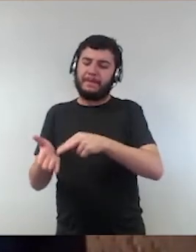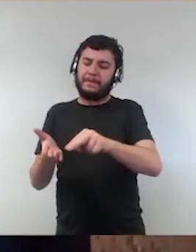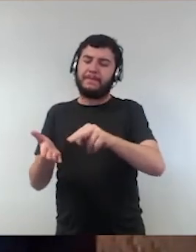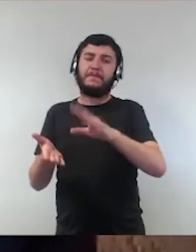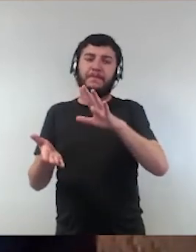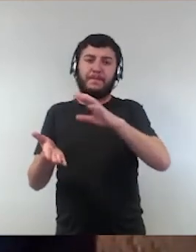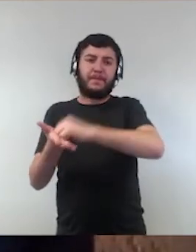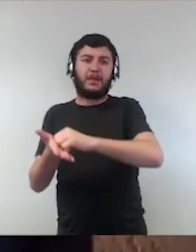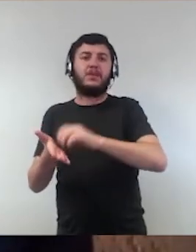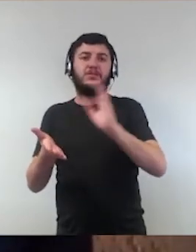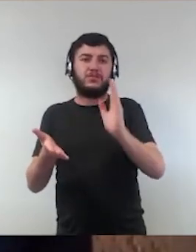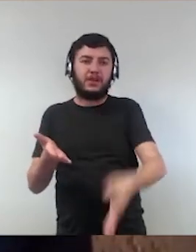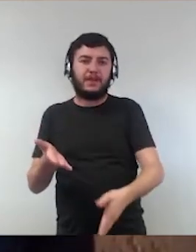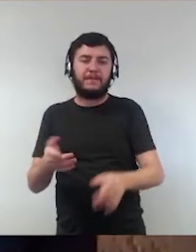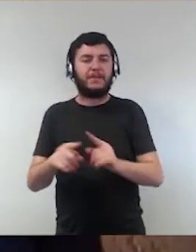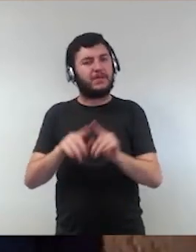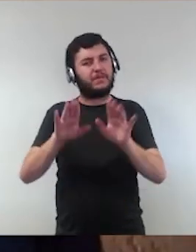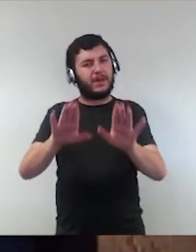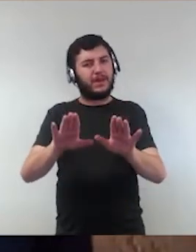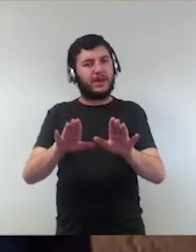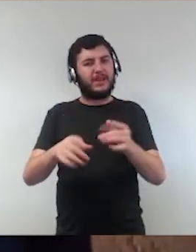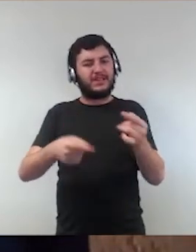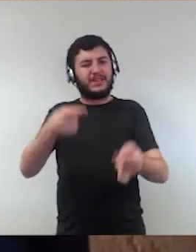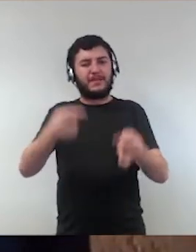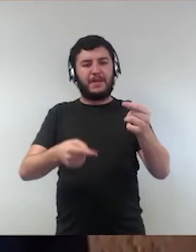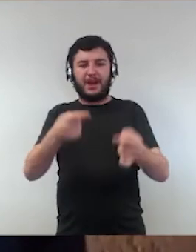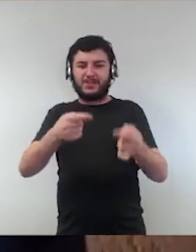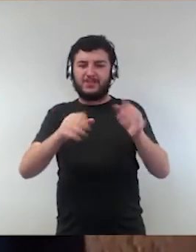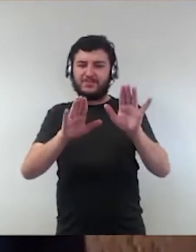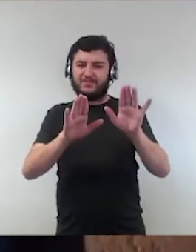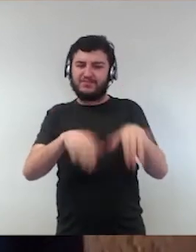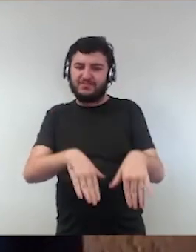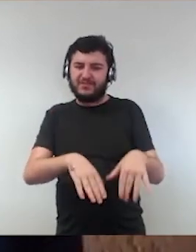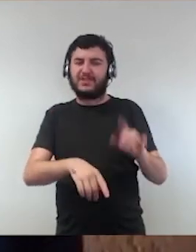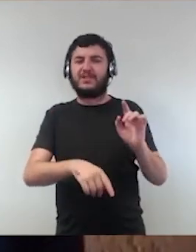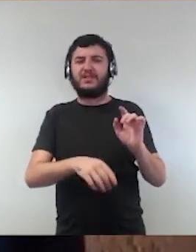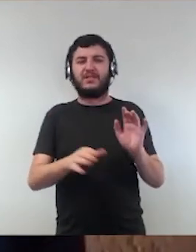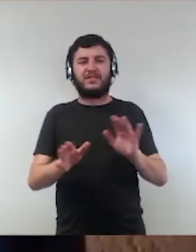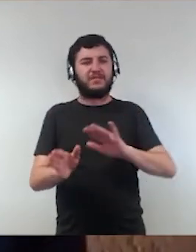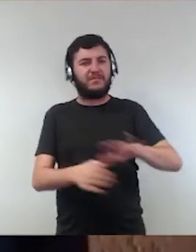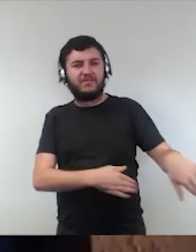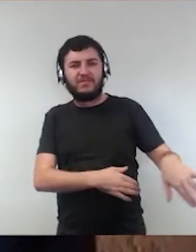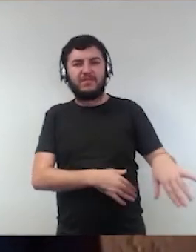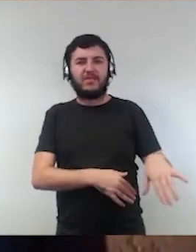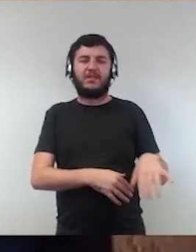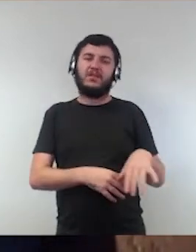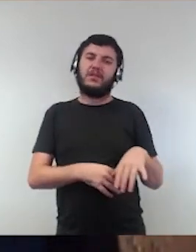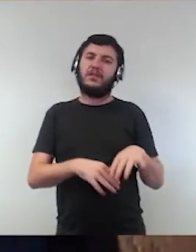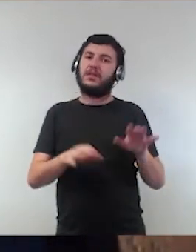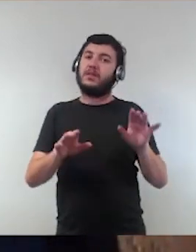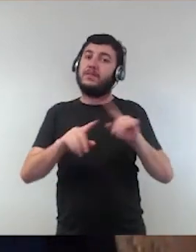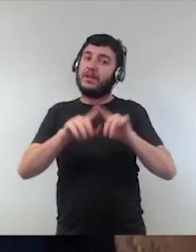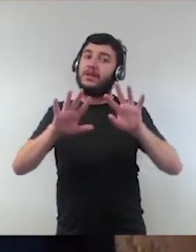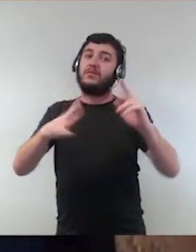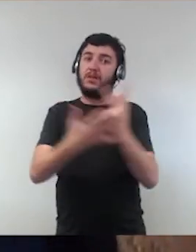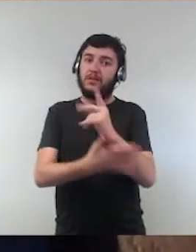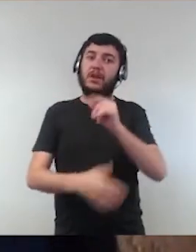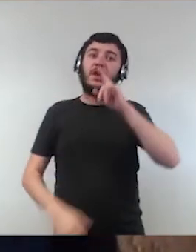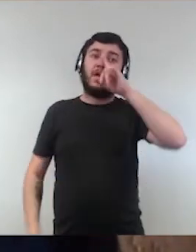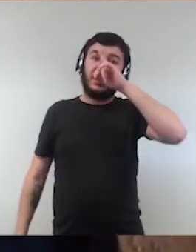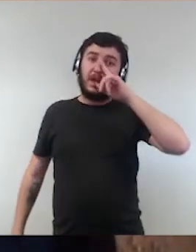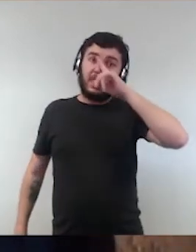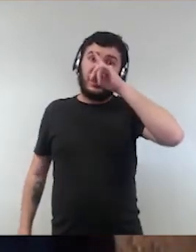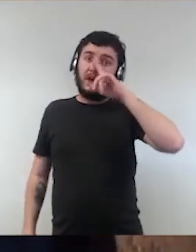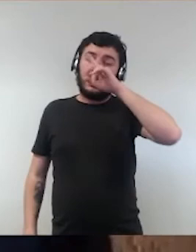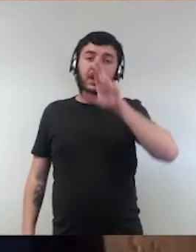E daí? Vamos guardar, mas depois a gente joga fora, se não viralizar. Pois bem, mas o que eu falei? O risco sempre ocorre. São dados